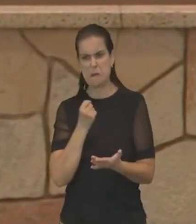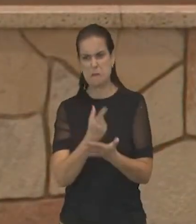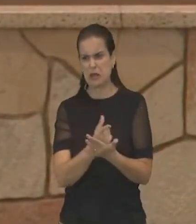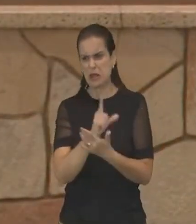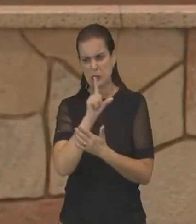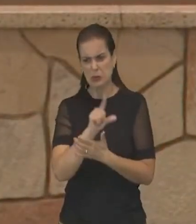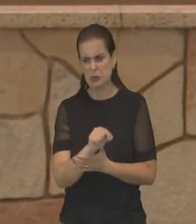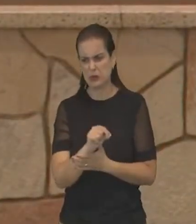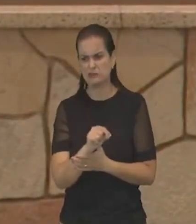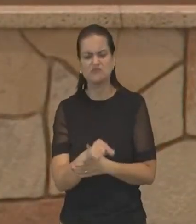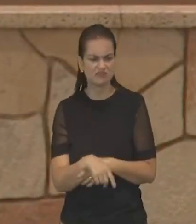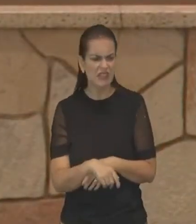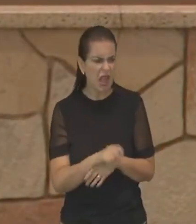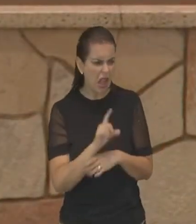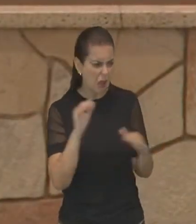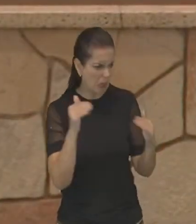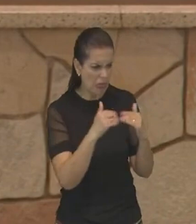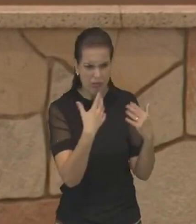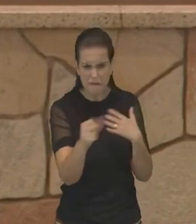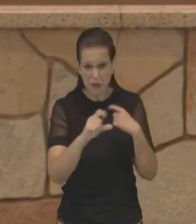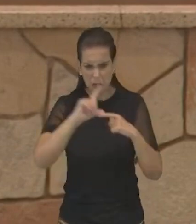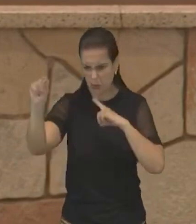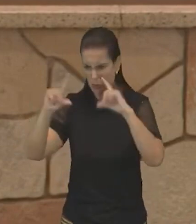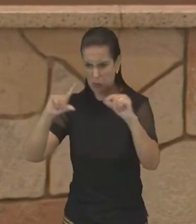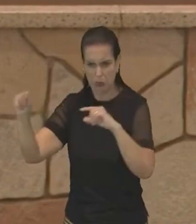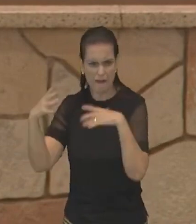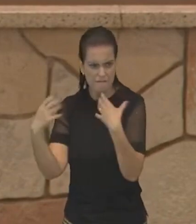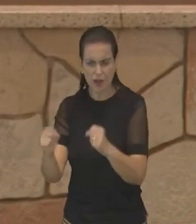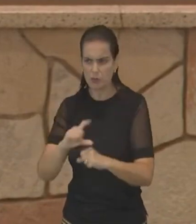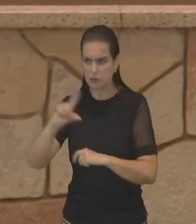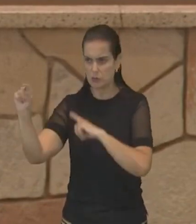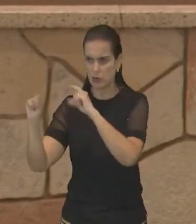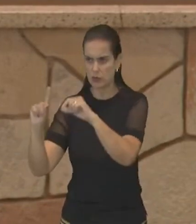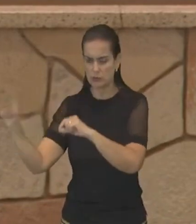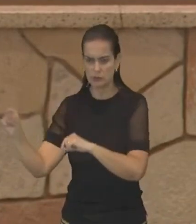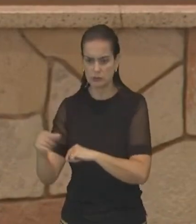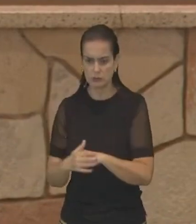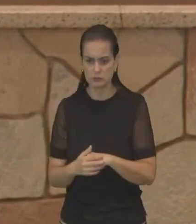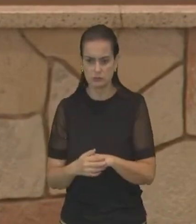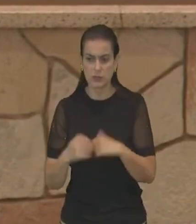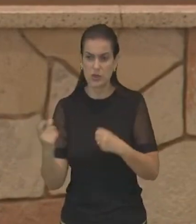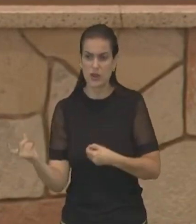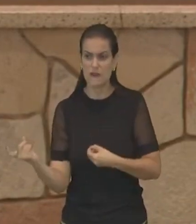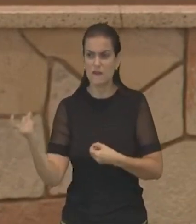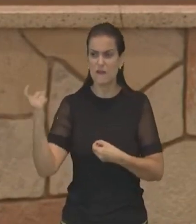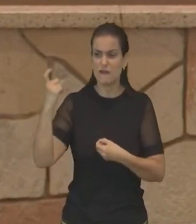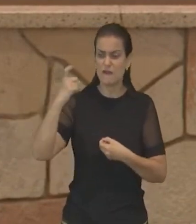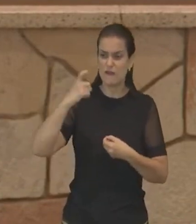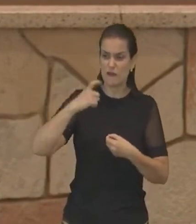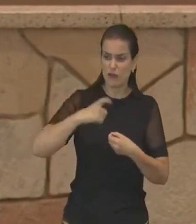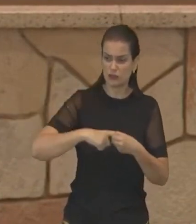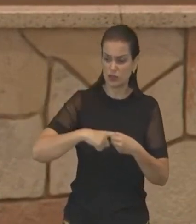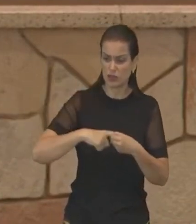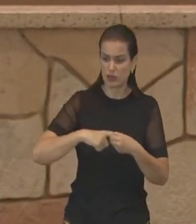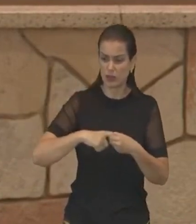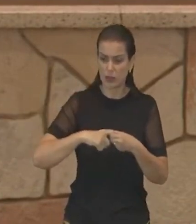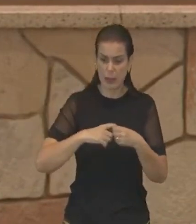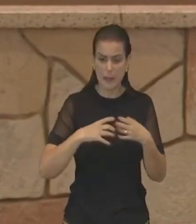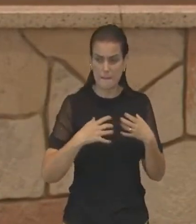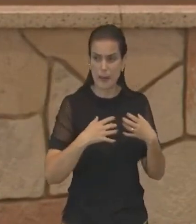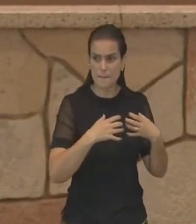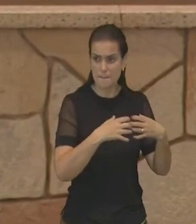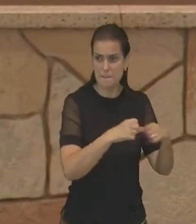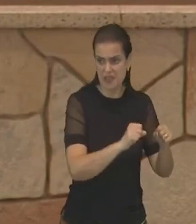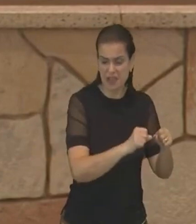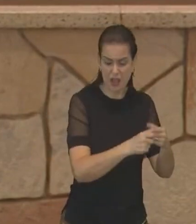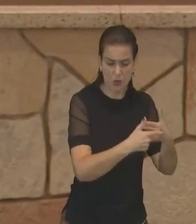E é isso mesmo, vamos embora todo mundo, vamos embora, fomos embora. E eu tive que voltar à sessão para pegar algo que eu esqueci lá, e